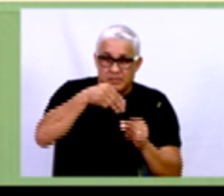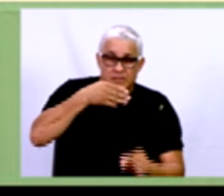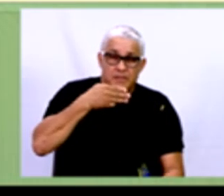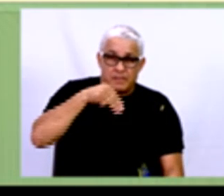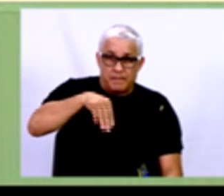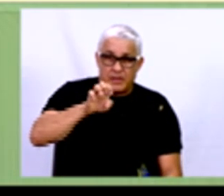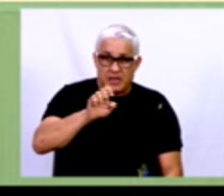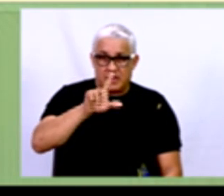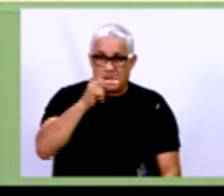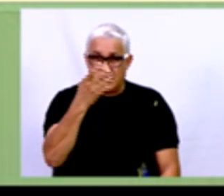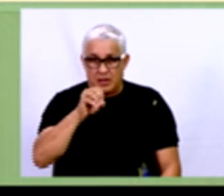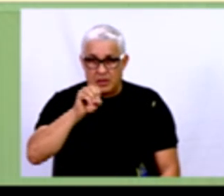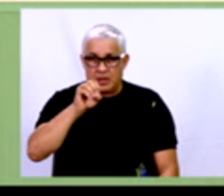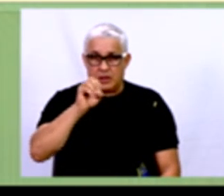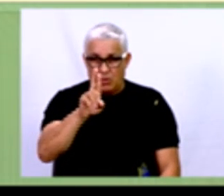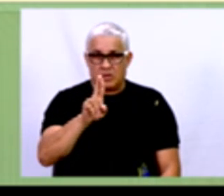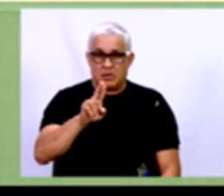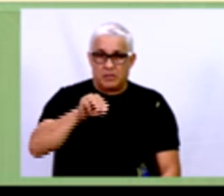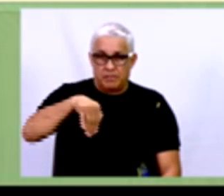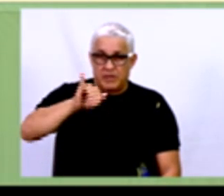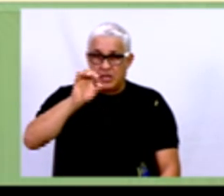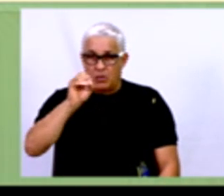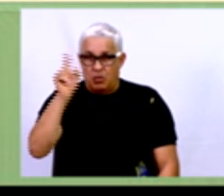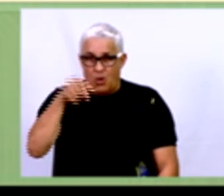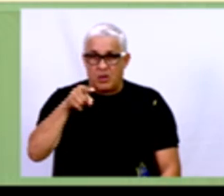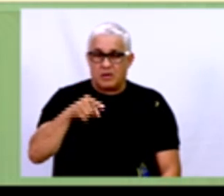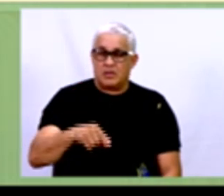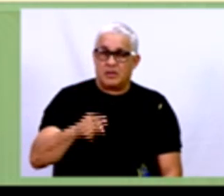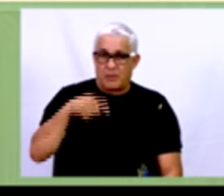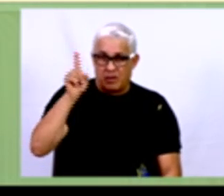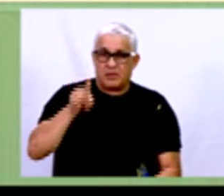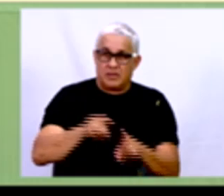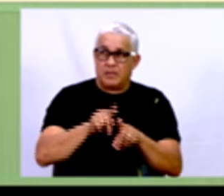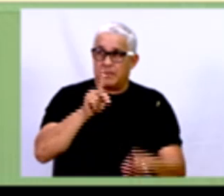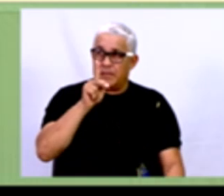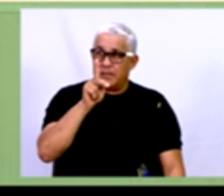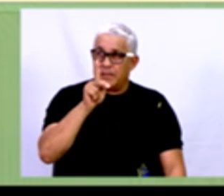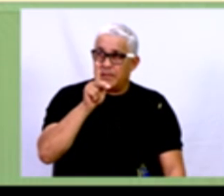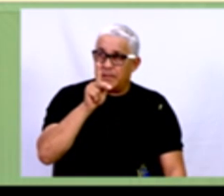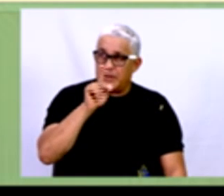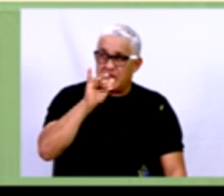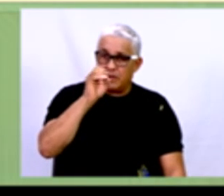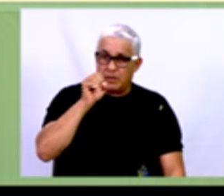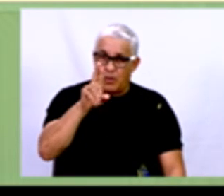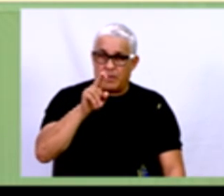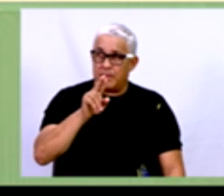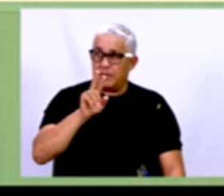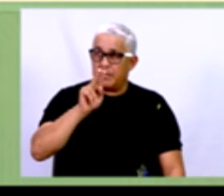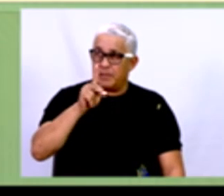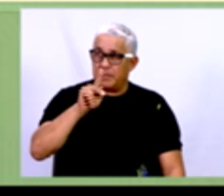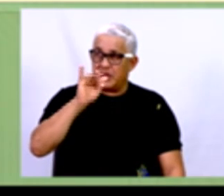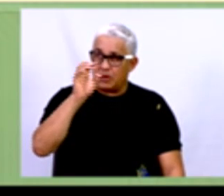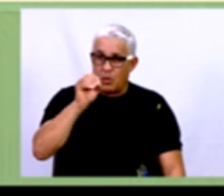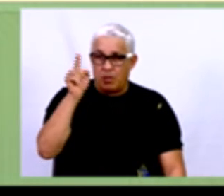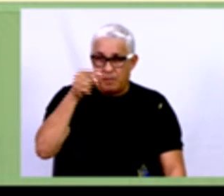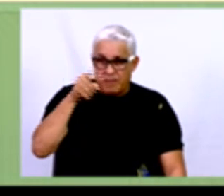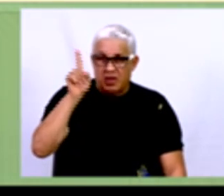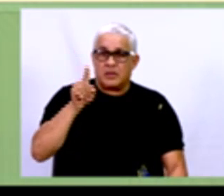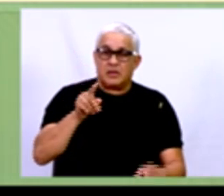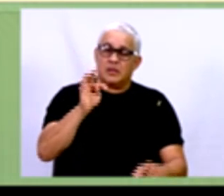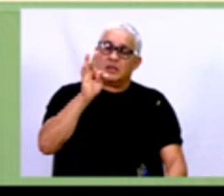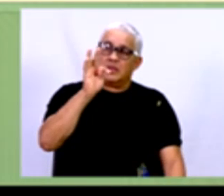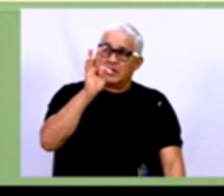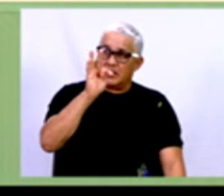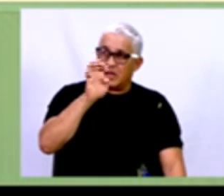melhor, dizem mió. Para pior, pior. Para telha, dizem teia. Para